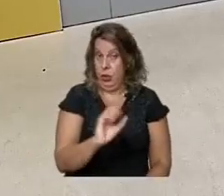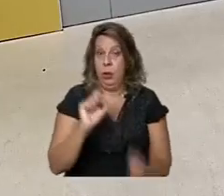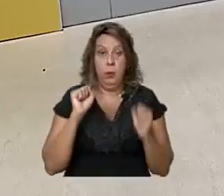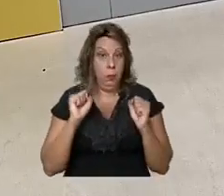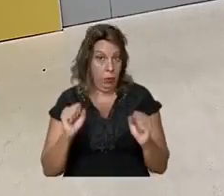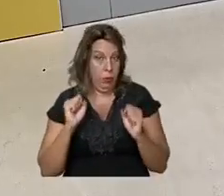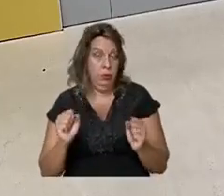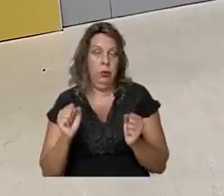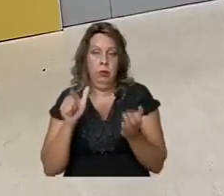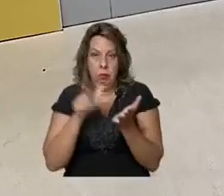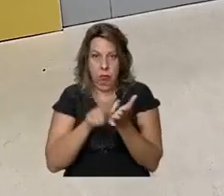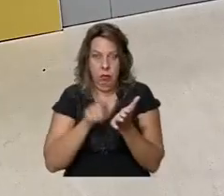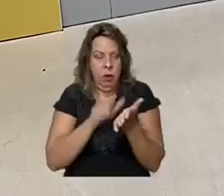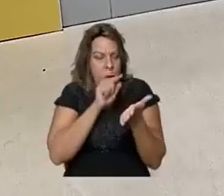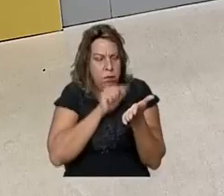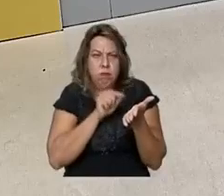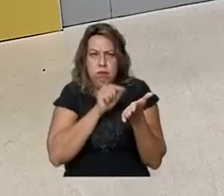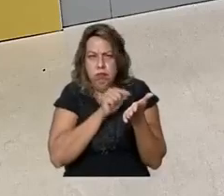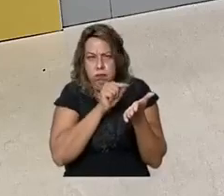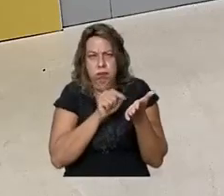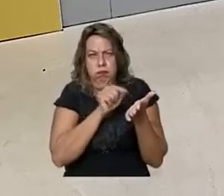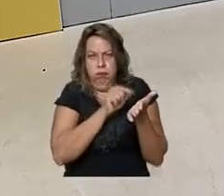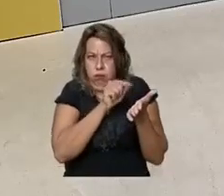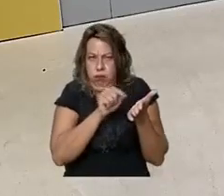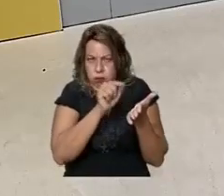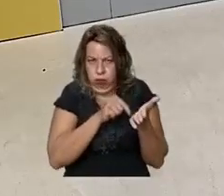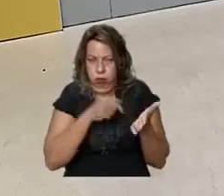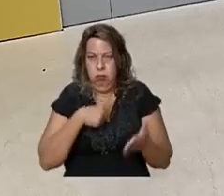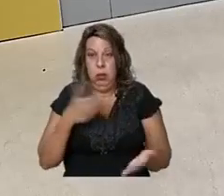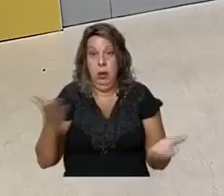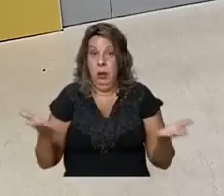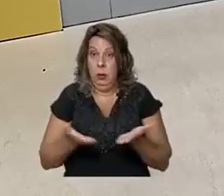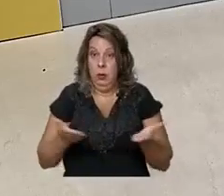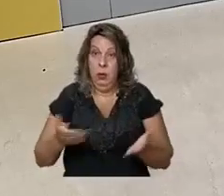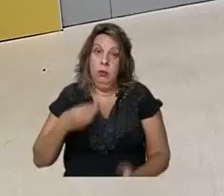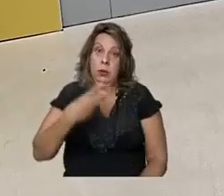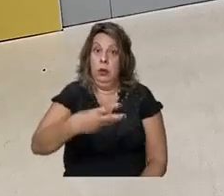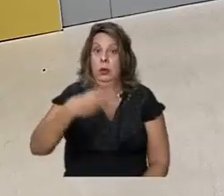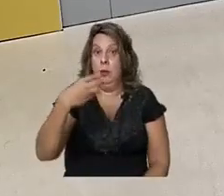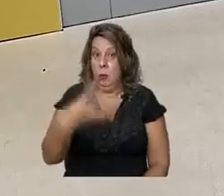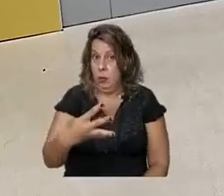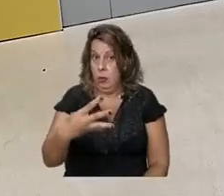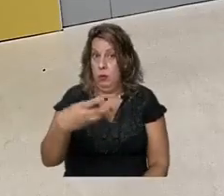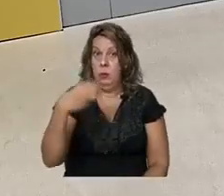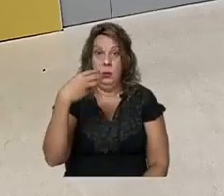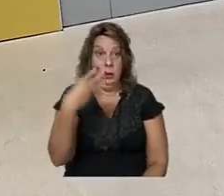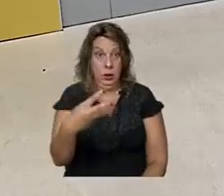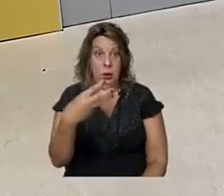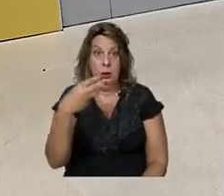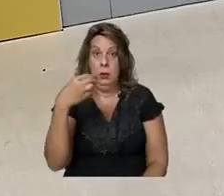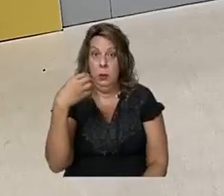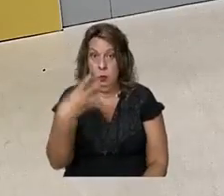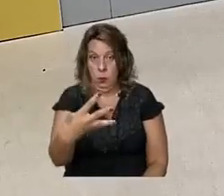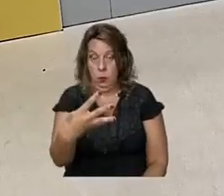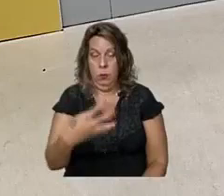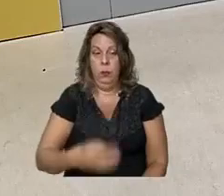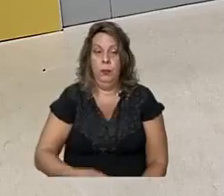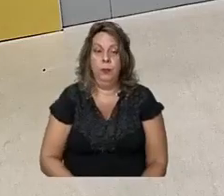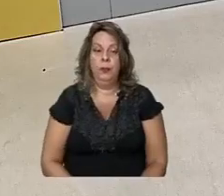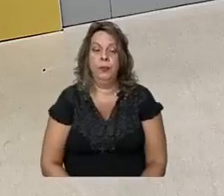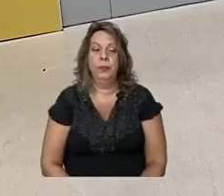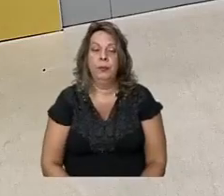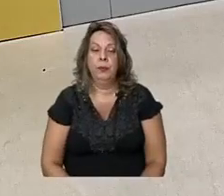pode marcar. 10 e 20 já saíram, sai agora número 34. 34.